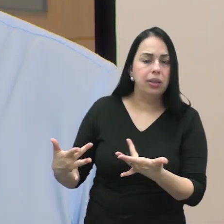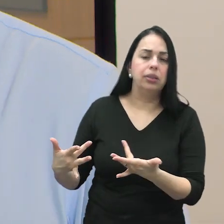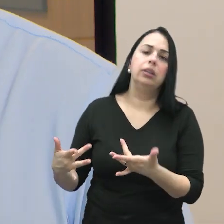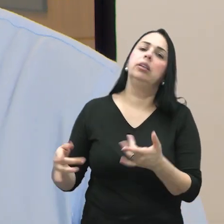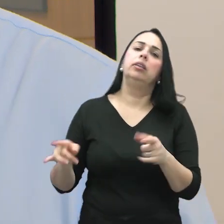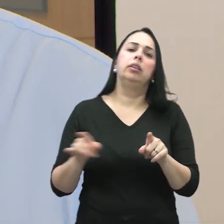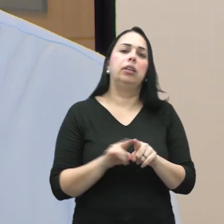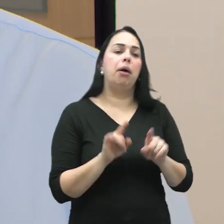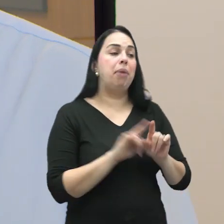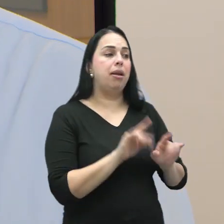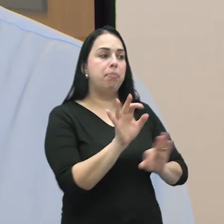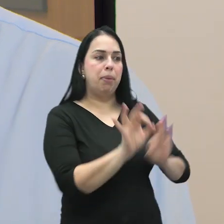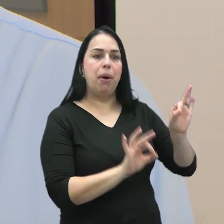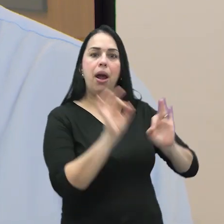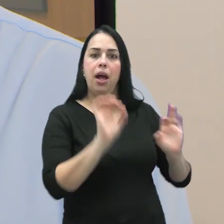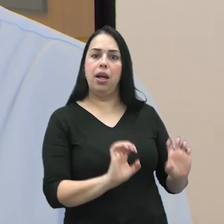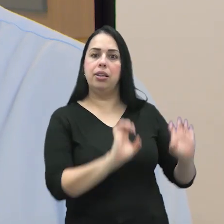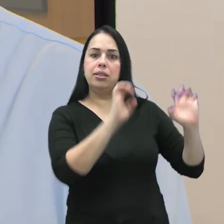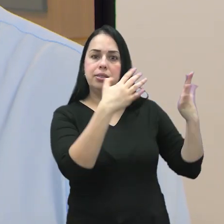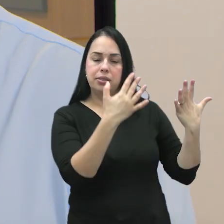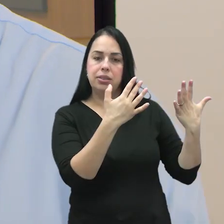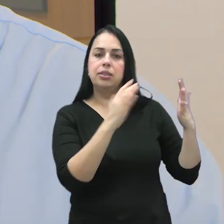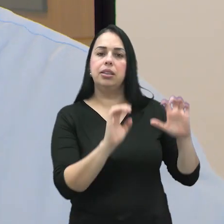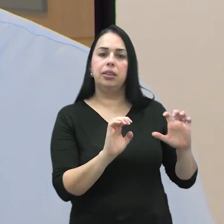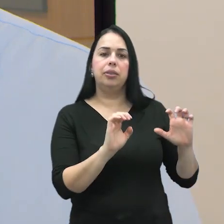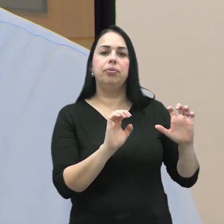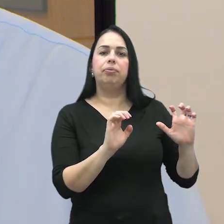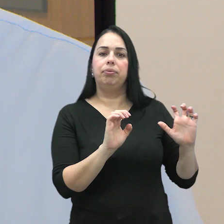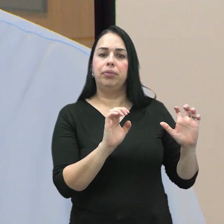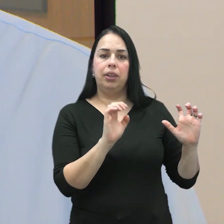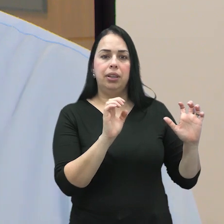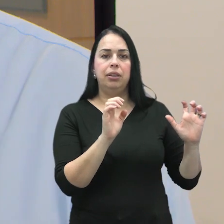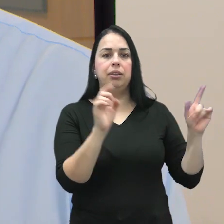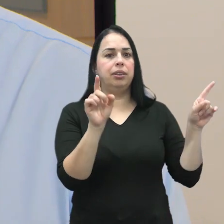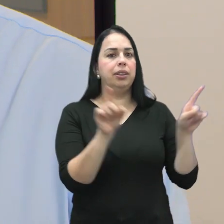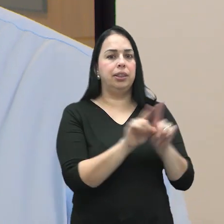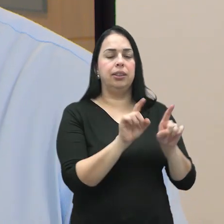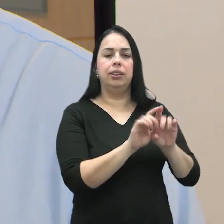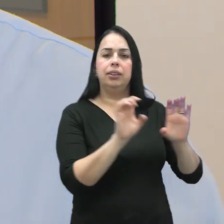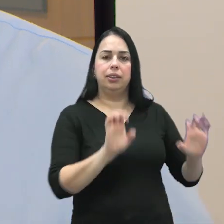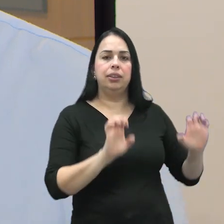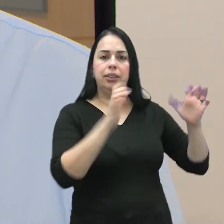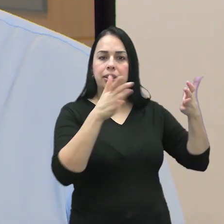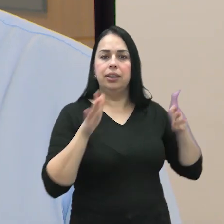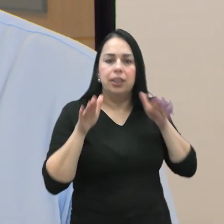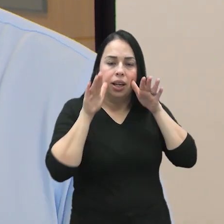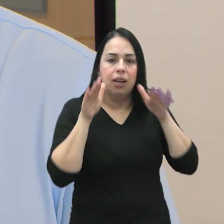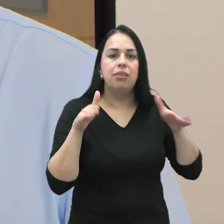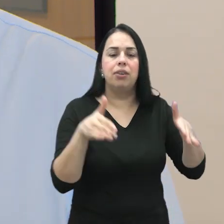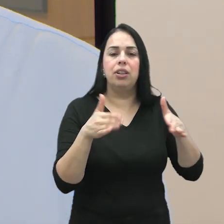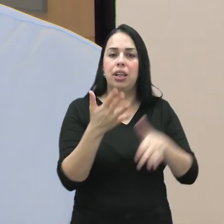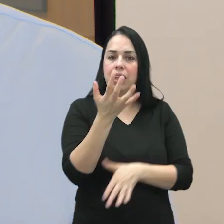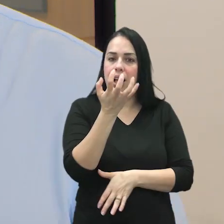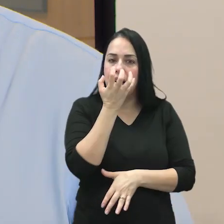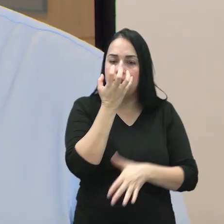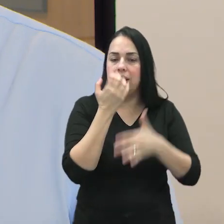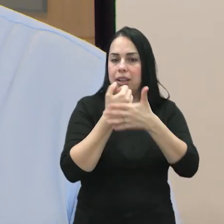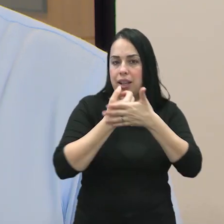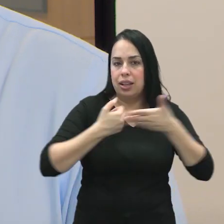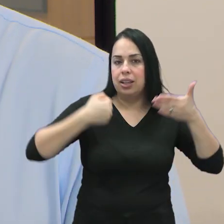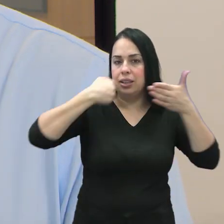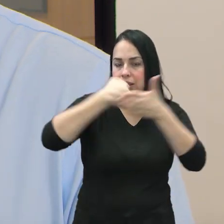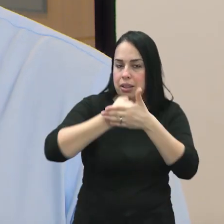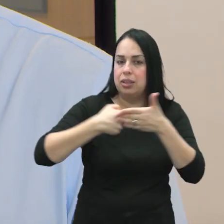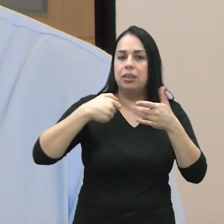doação, também através de eventos assim, na causa animal. E esses